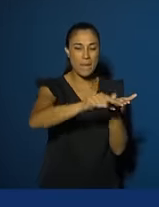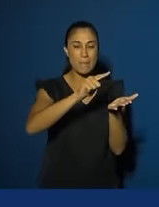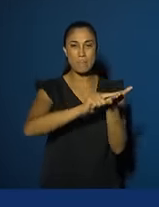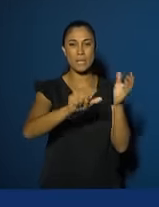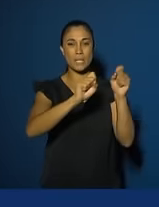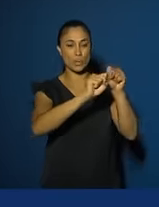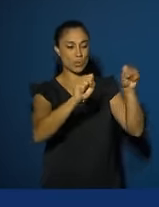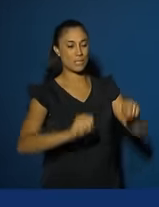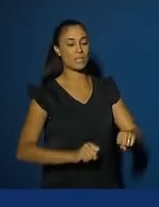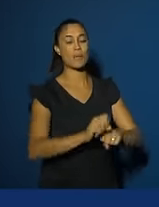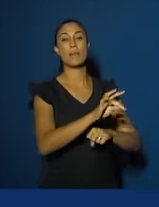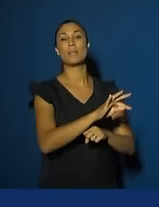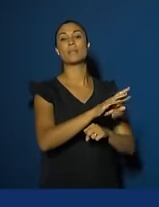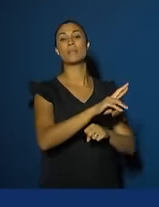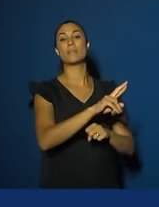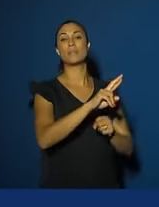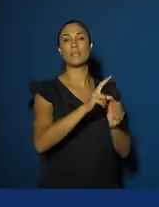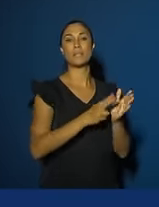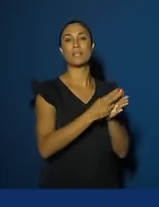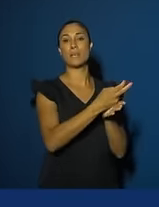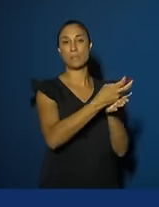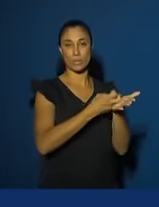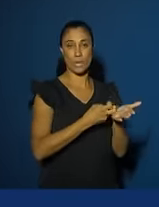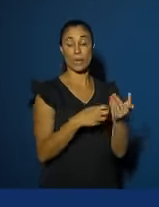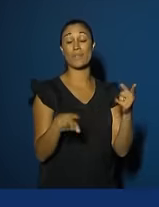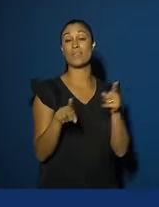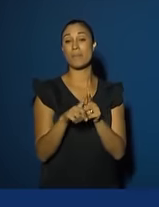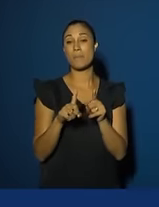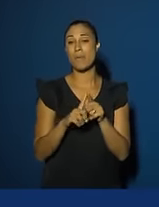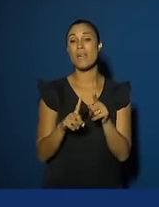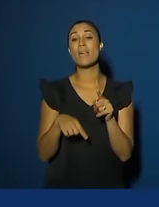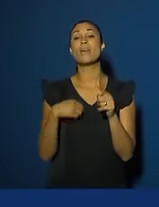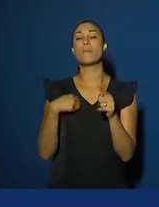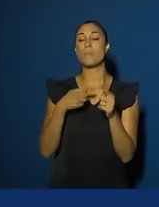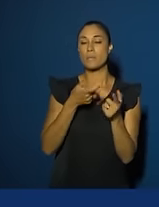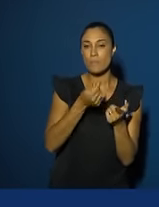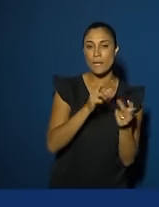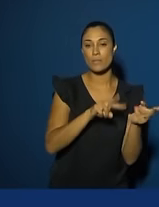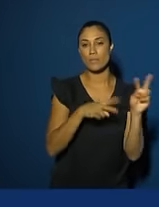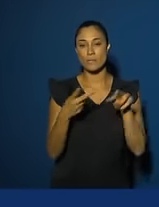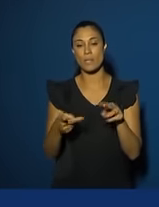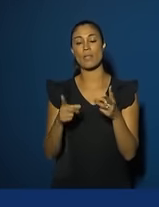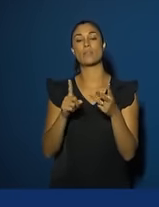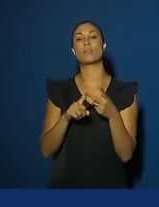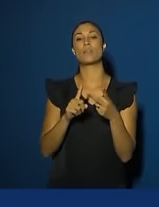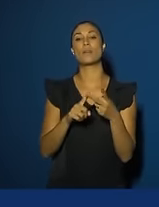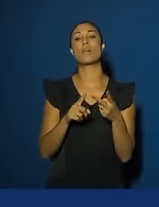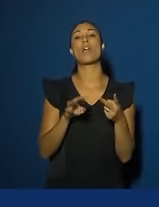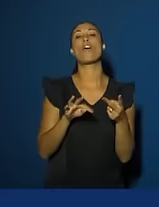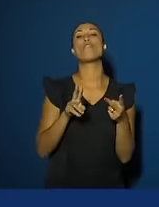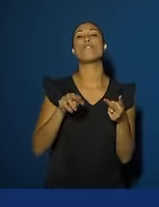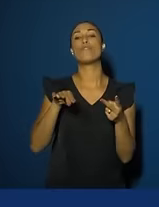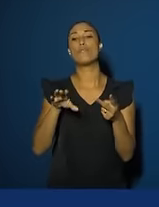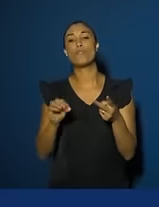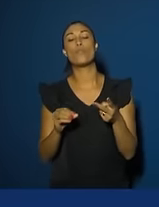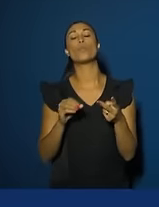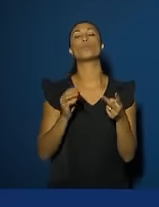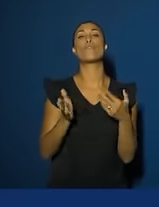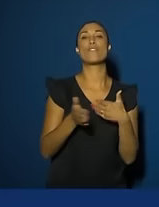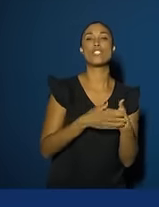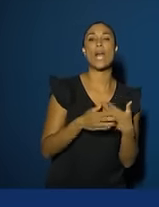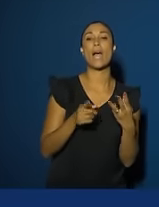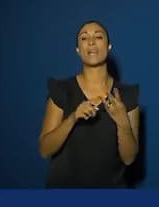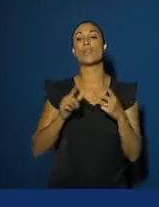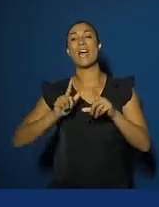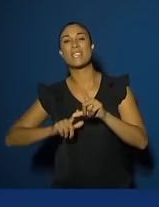sistema tributário em que paulatinamente preço de transferência fundo fechado fundo offshore as